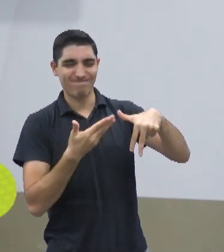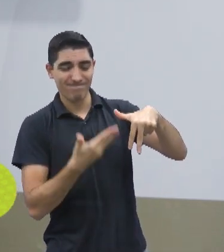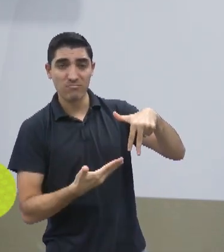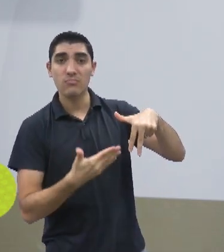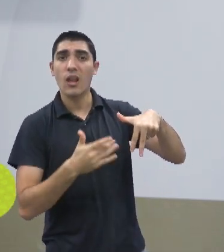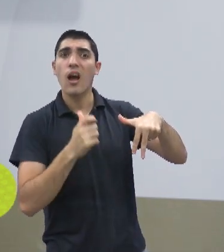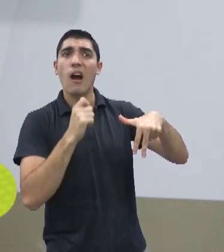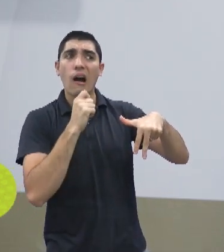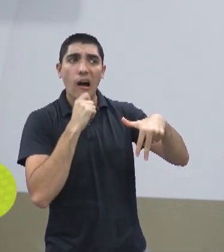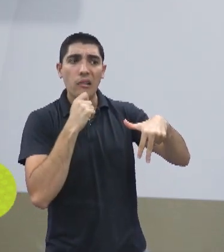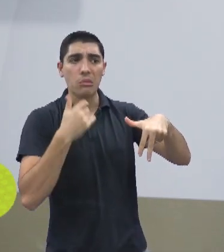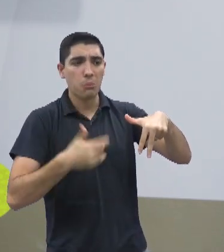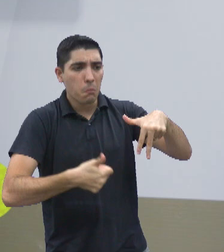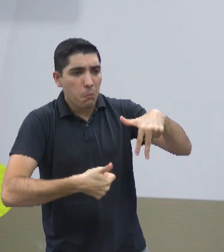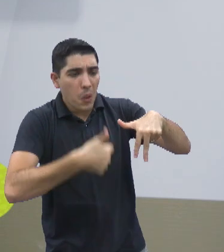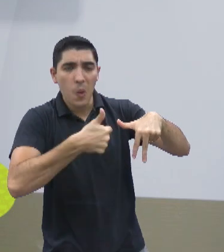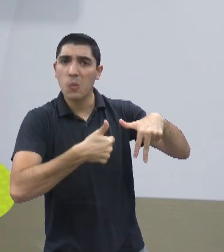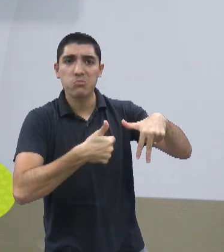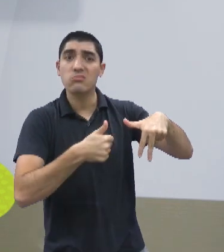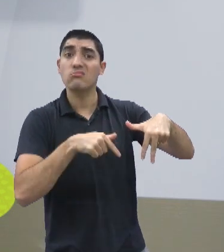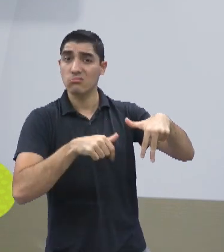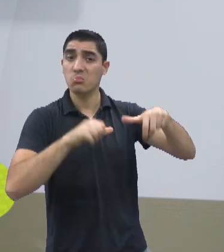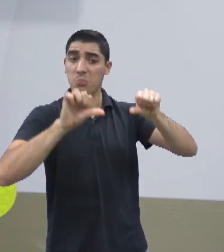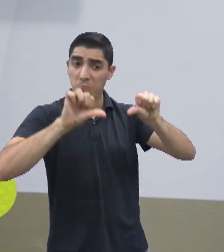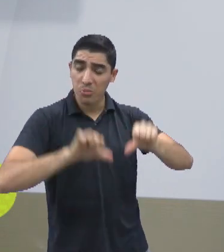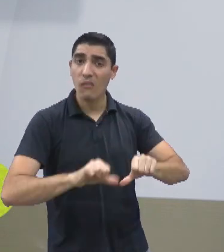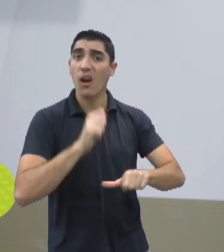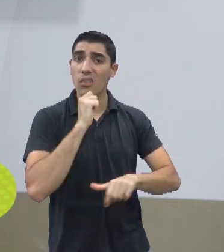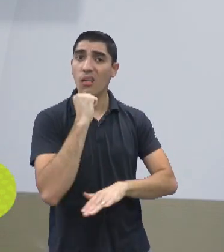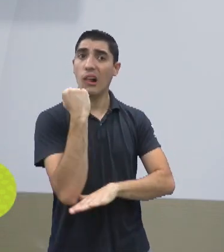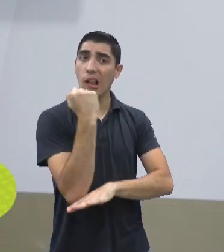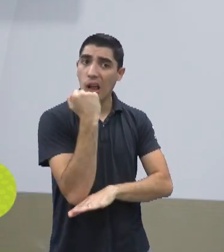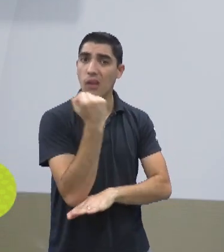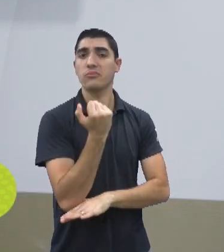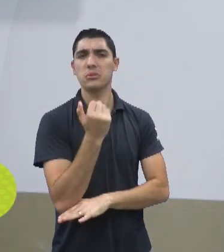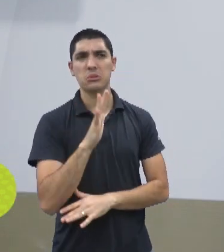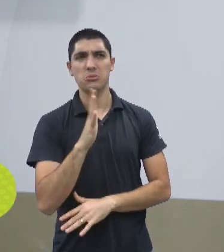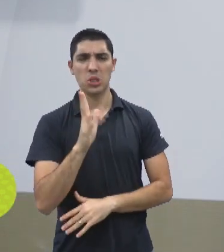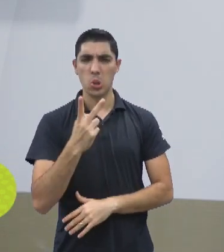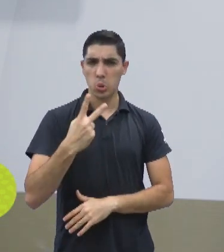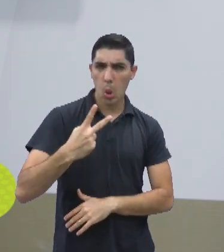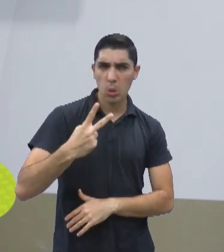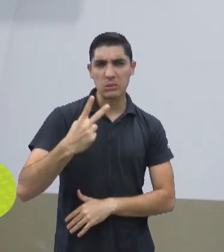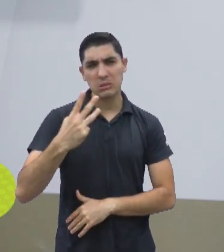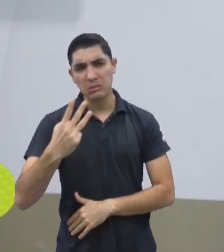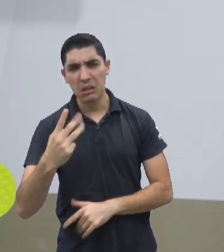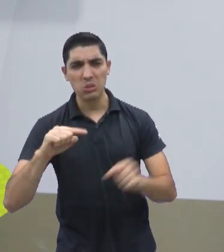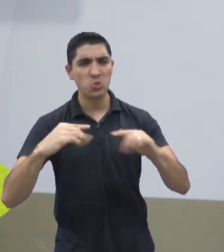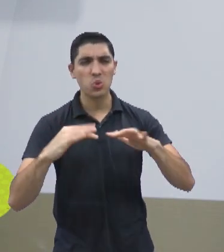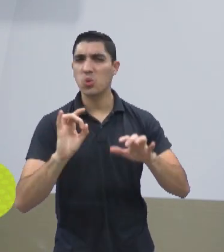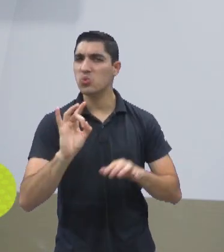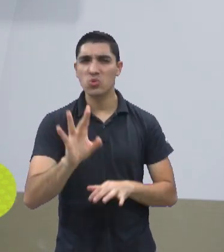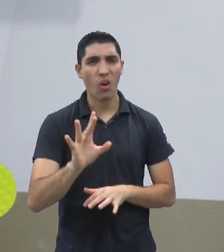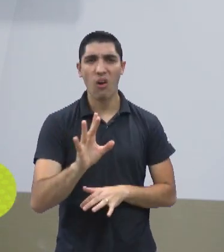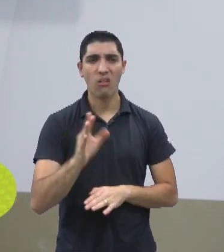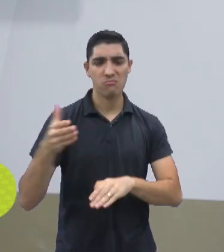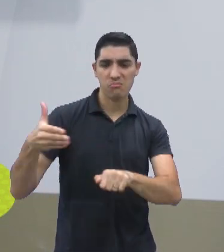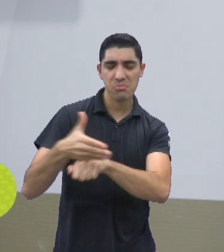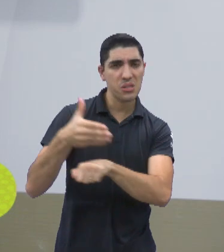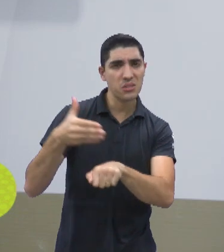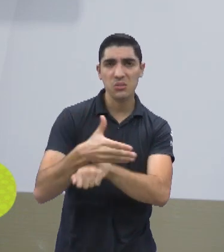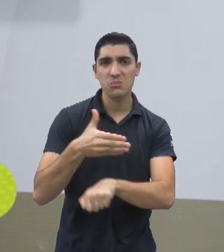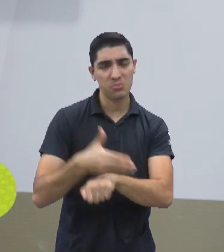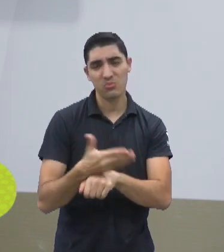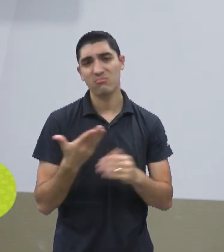e aí acabou piorando a lesão. Se eu não me engano, 2 jogos, né, 2 ou 3 jogos fez, né, nesse NBB que voltou ao São José, foi realmente